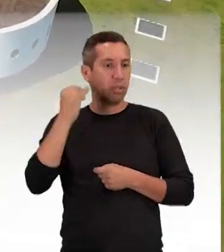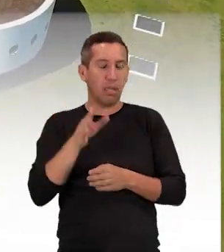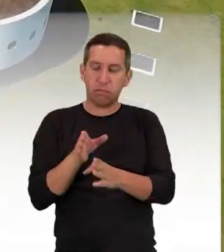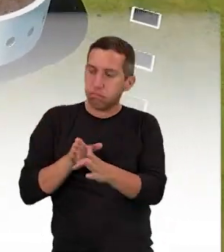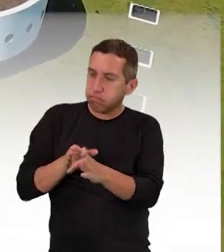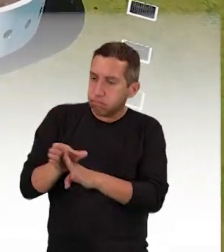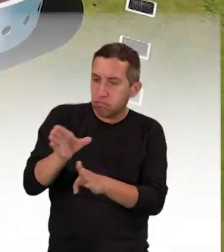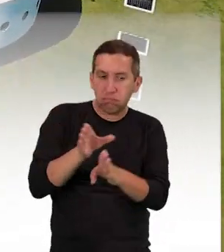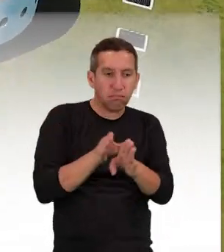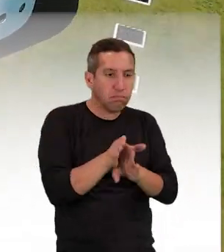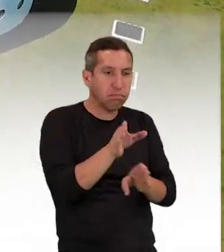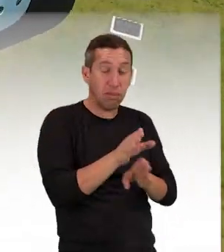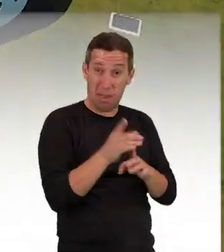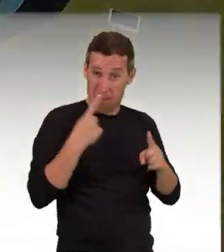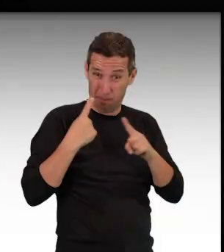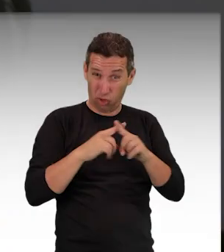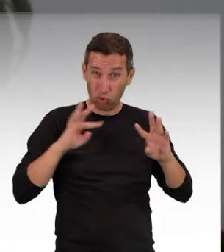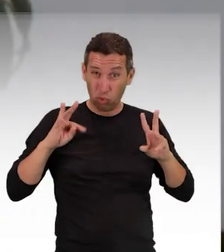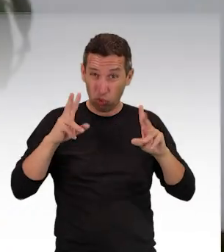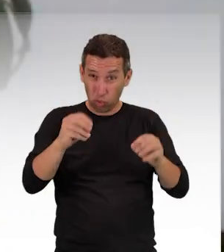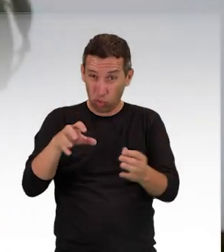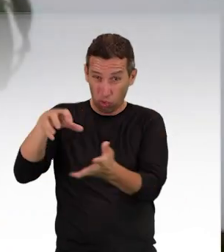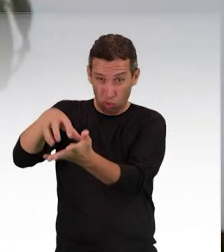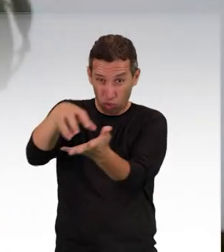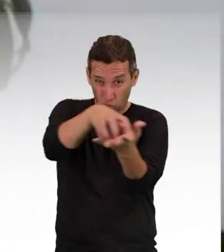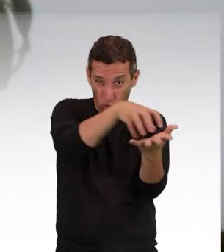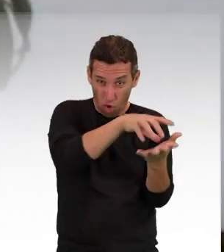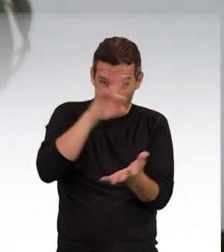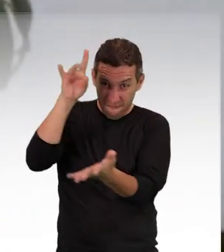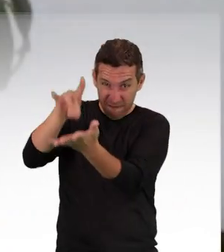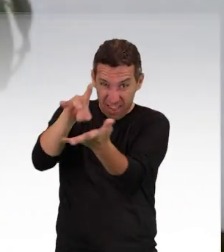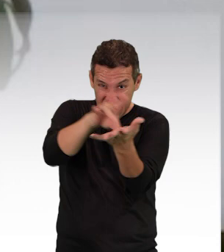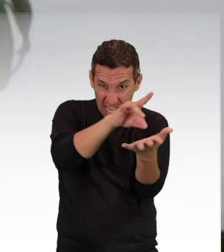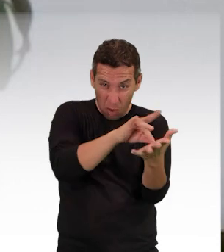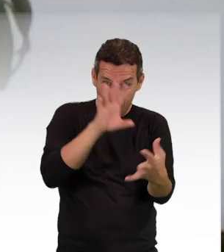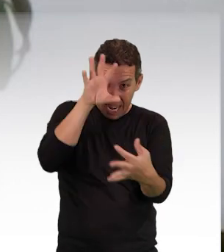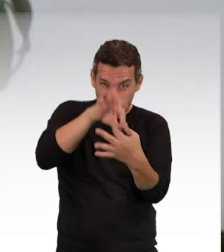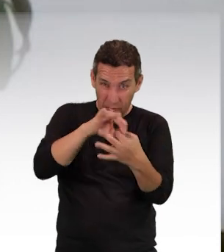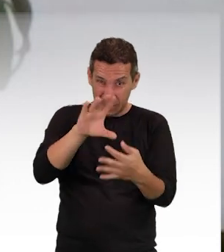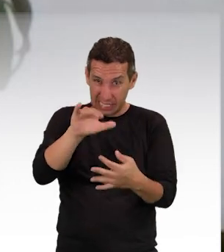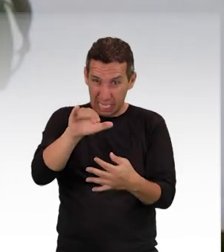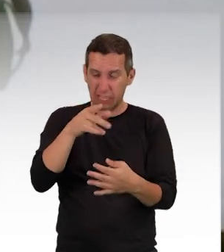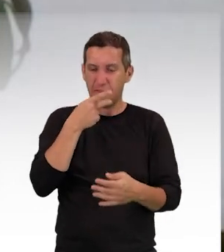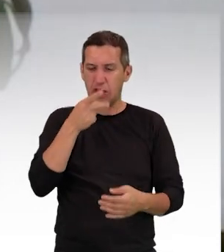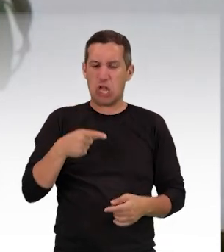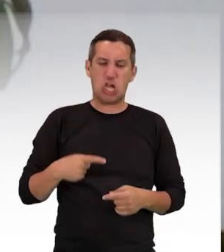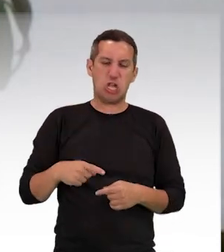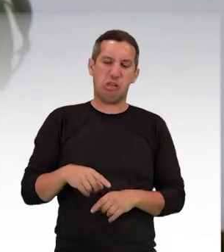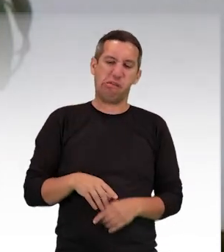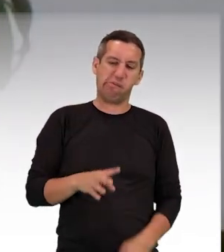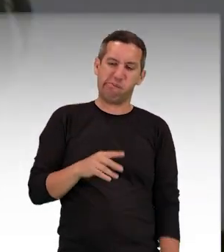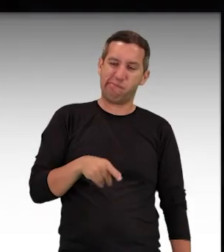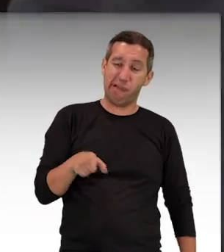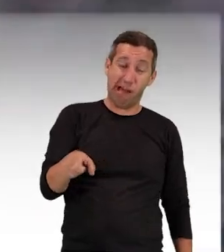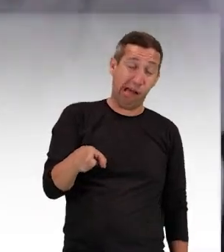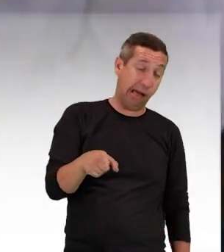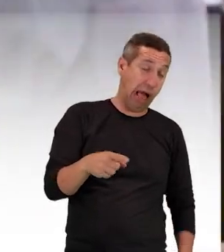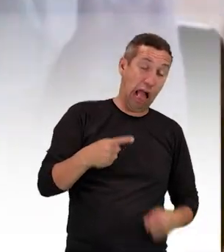muitas vezes, na orientação, porque todos os órgãos oficiais, todos os órgãos de ciência sofriam